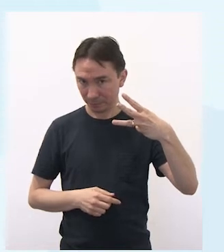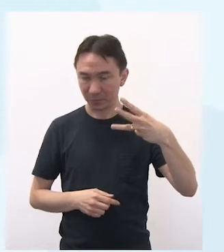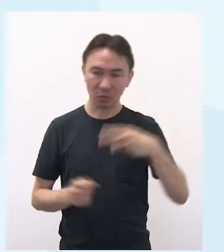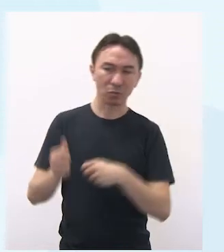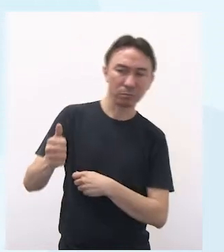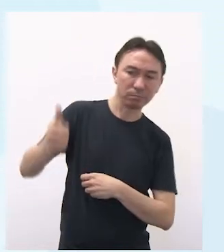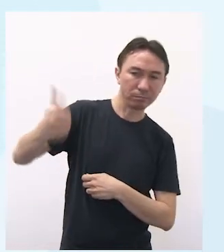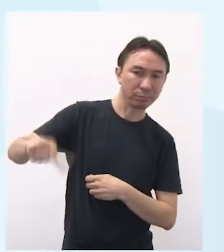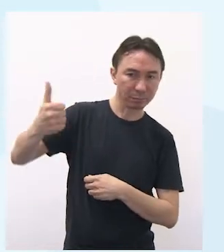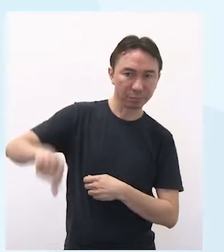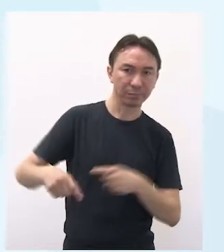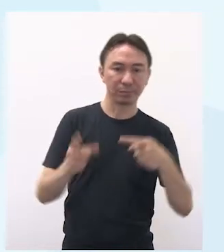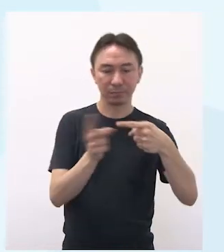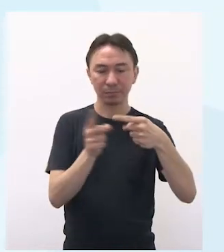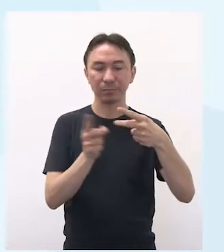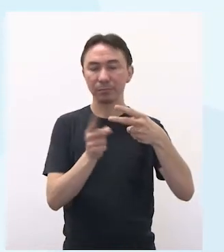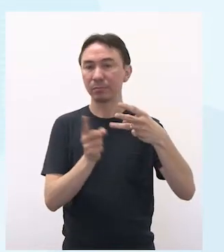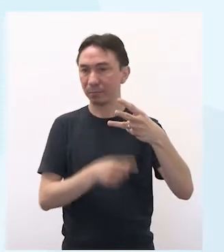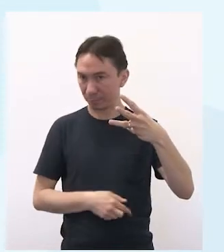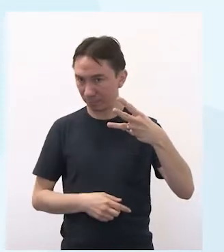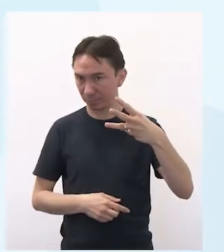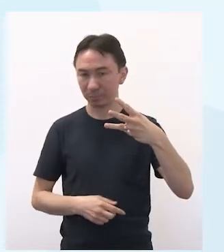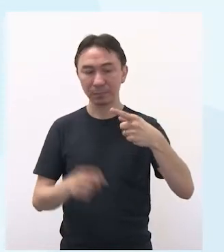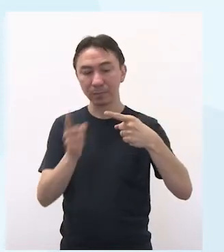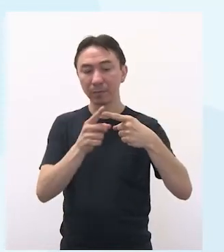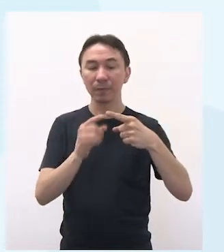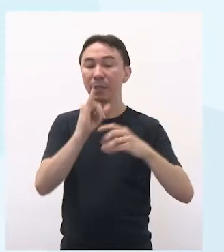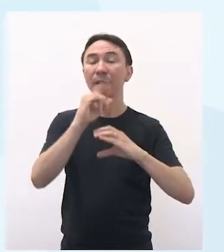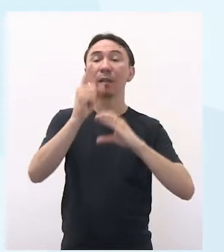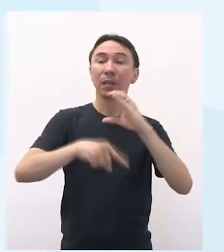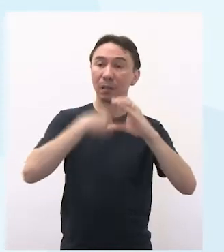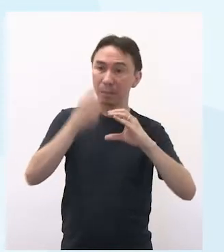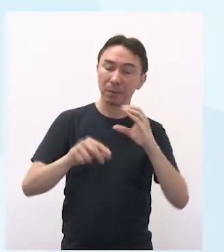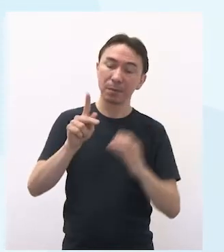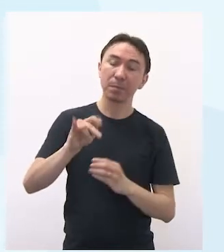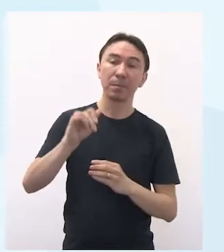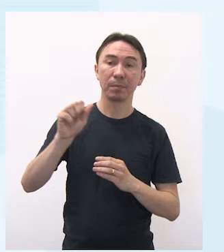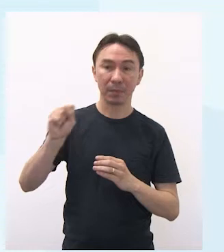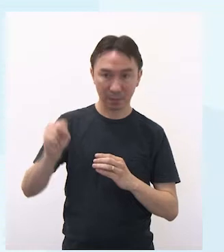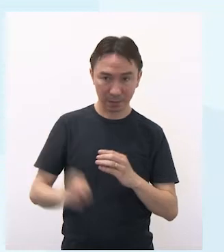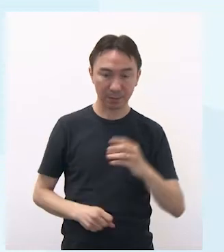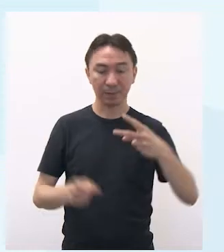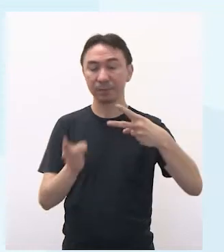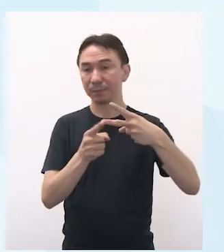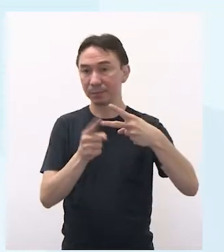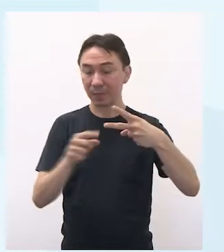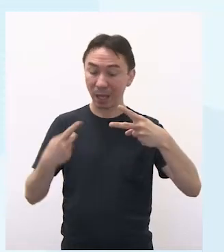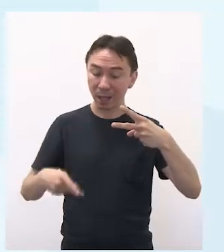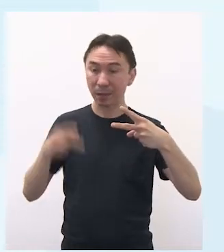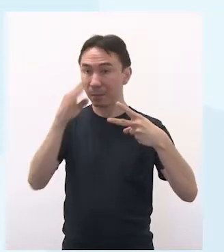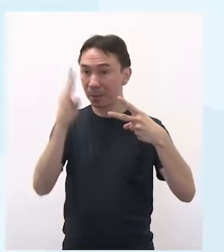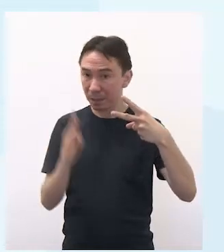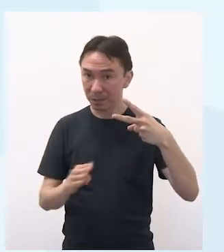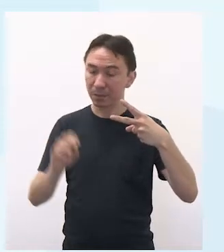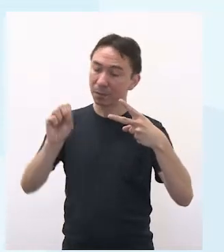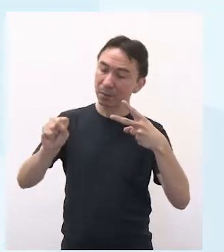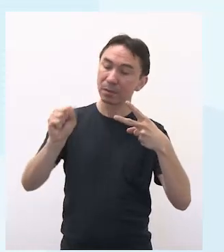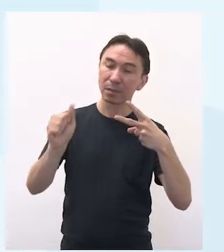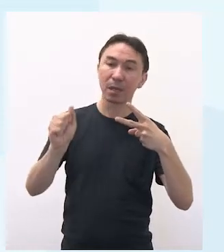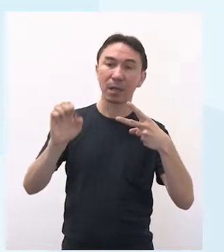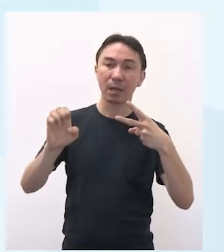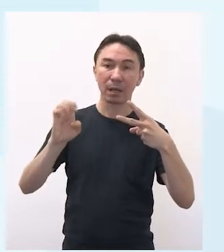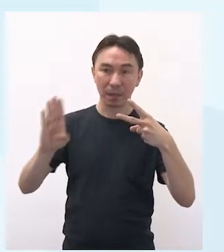então, a avaliação internacional PISA, nacional nós temos o SAEB, e aqui no estado de São Paulo nós temos